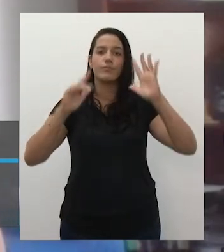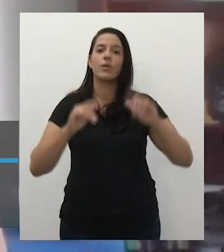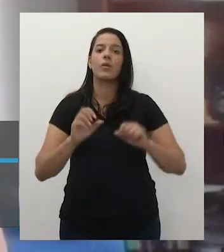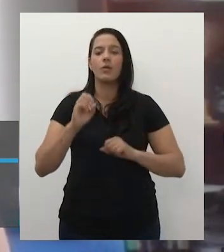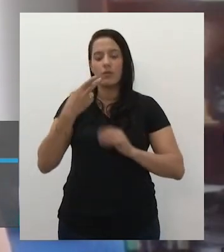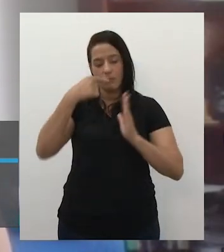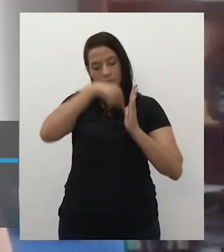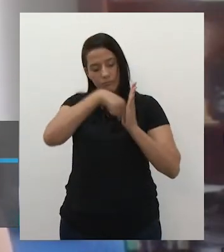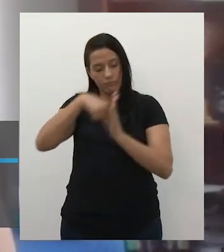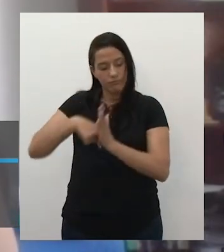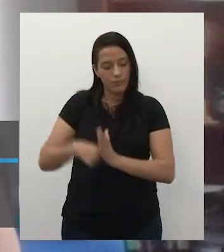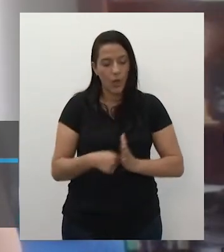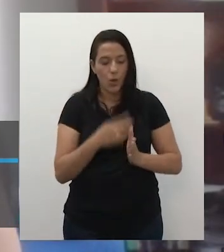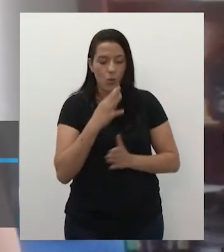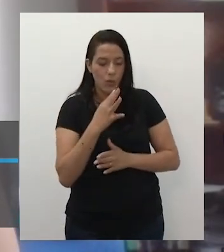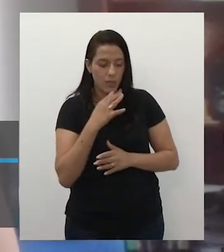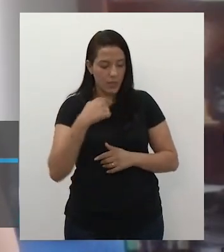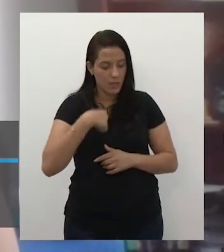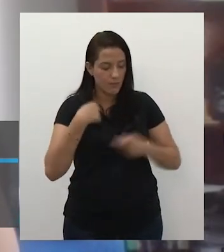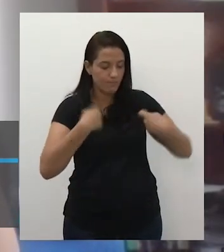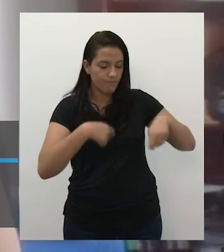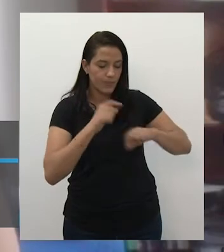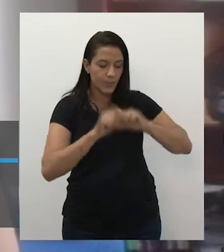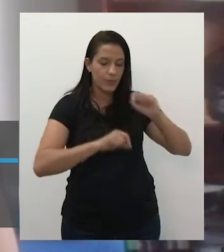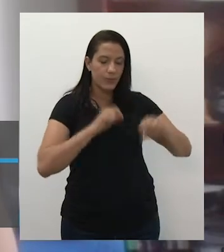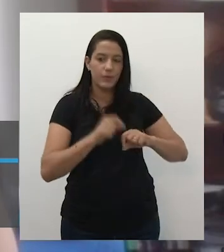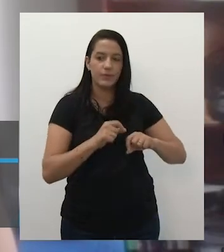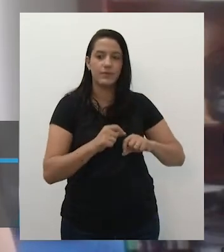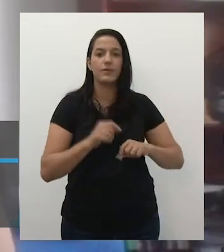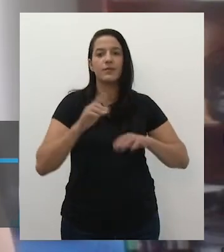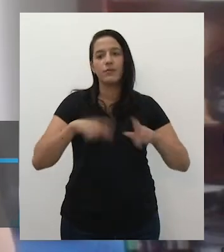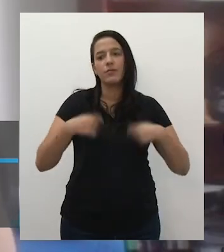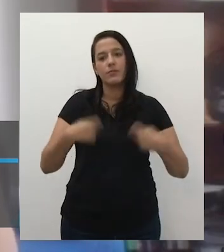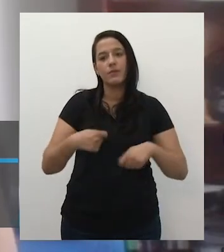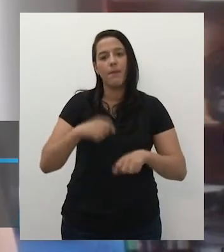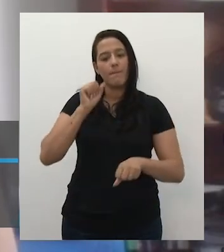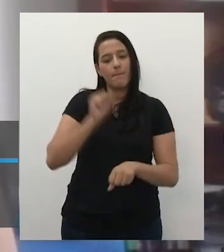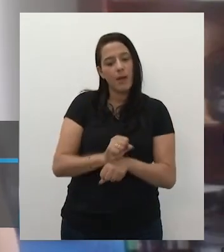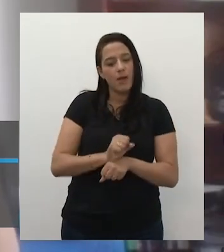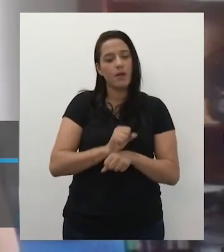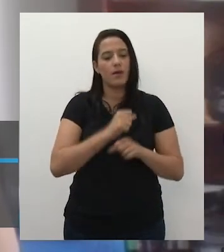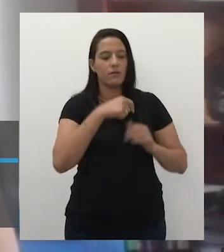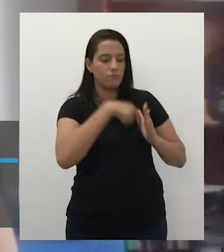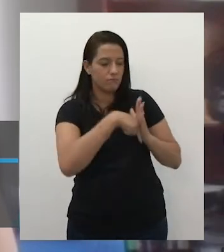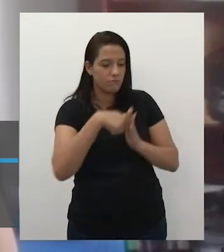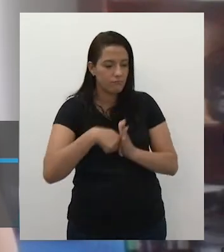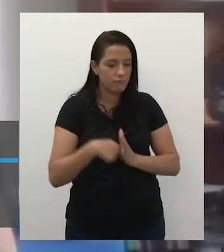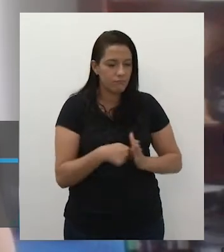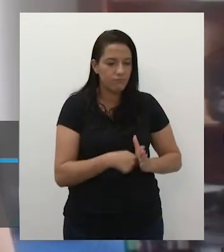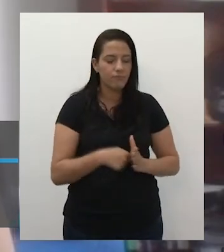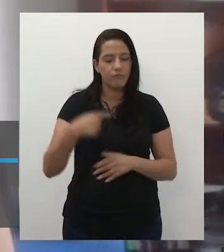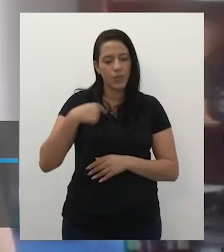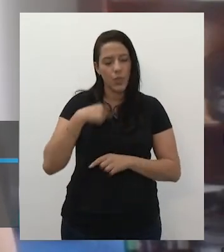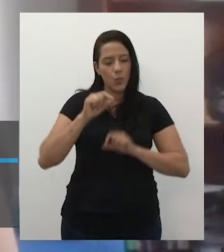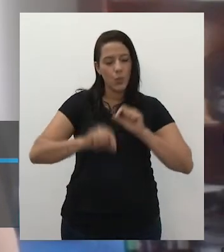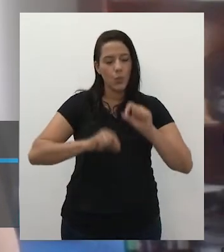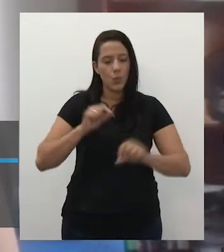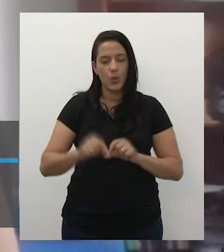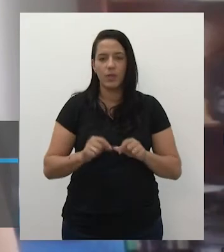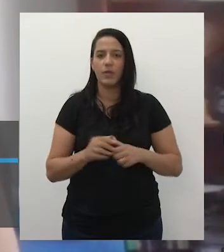gente não vê, né, essa competência, uma determinada competência que a gente possui, mas o outro vê até antes